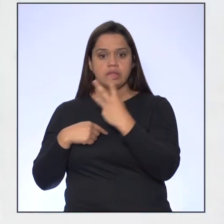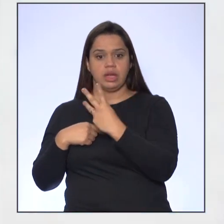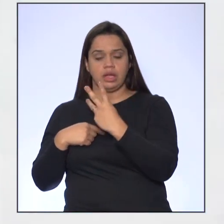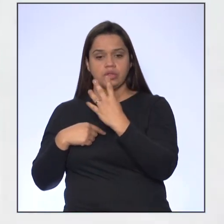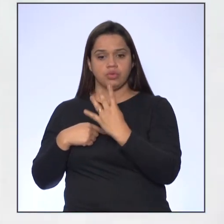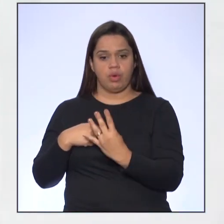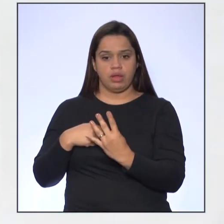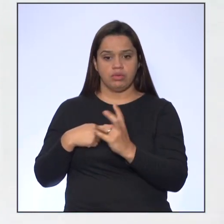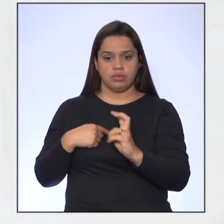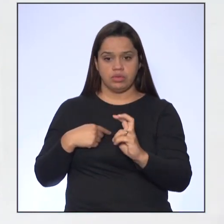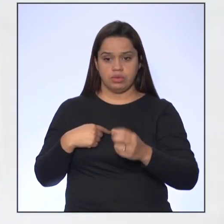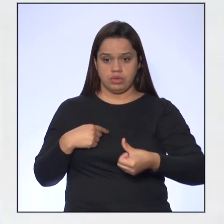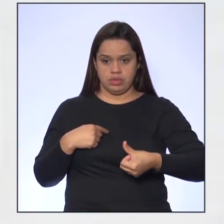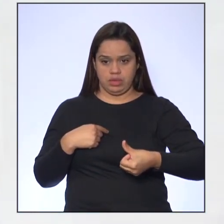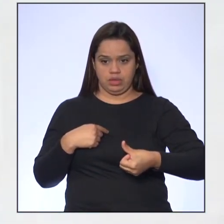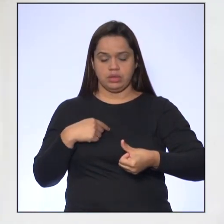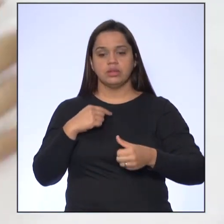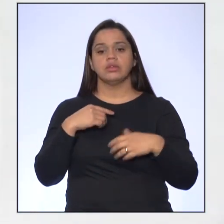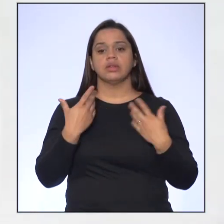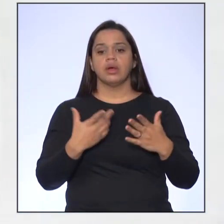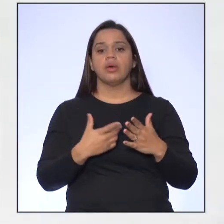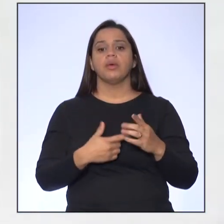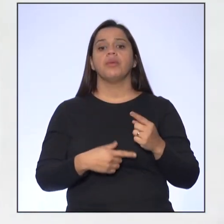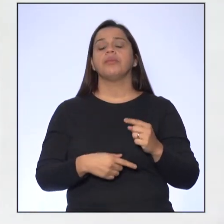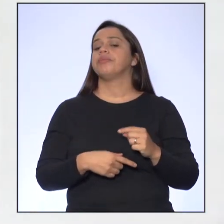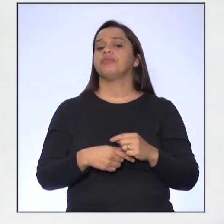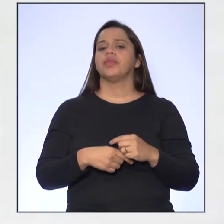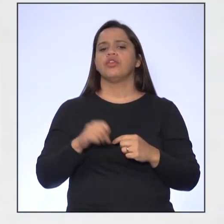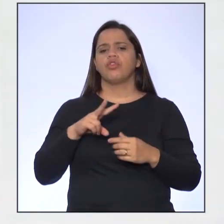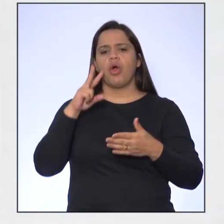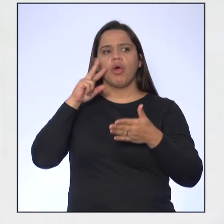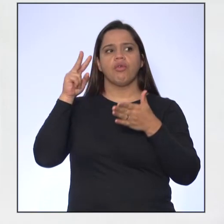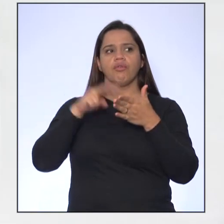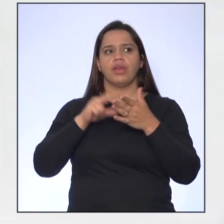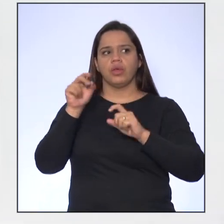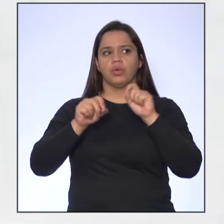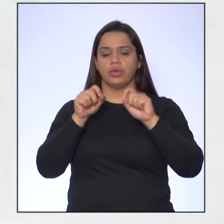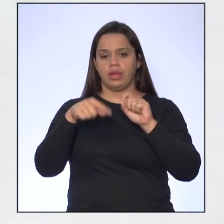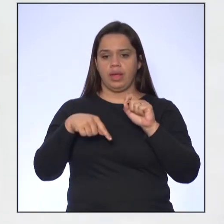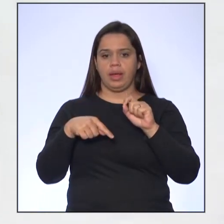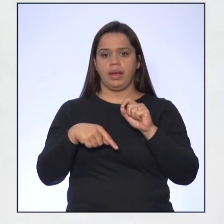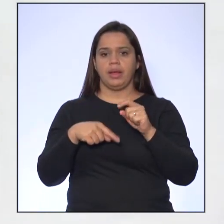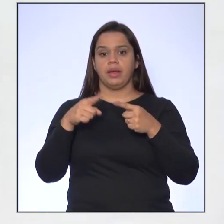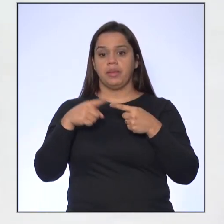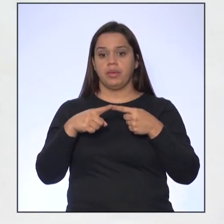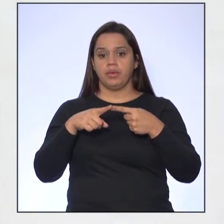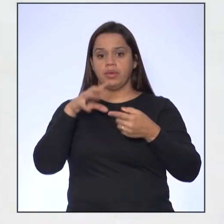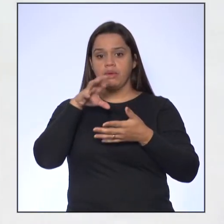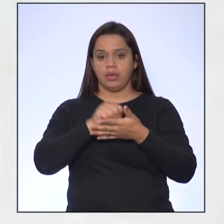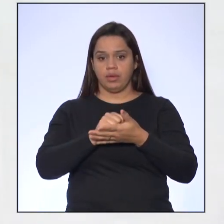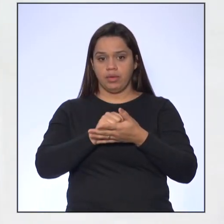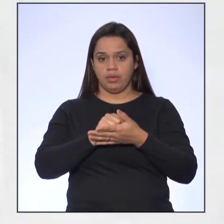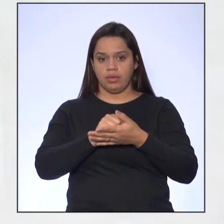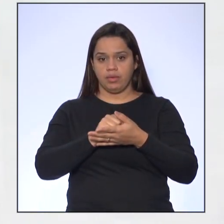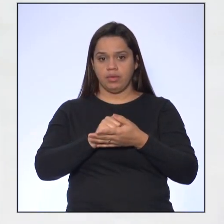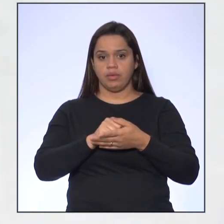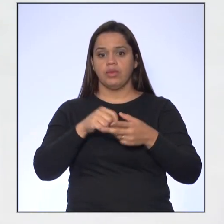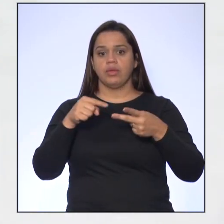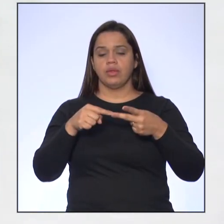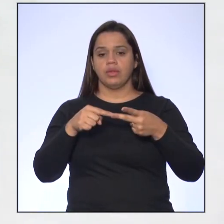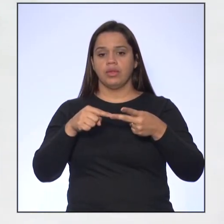4, 5 e 6. Primeira coisa, só de olhar aqui, cliente cadastrado, cancelar o